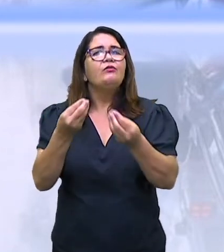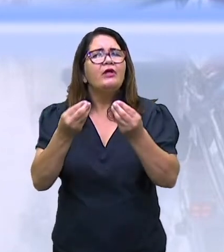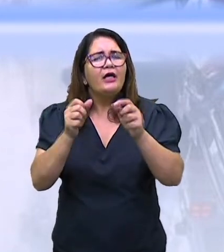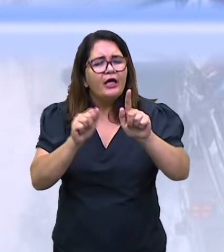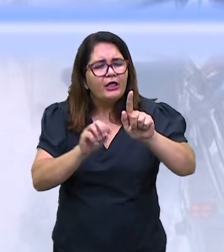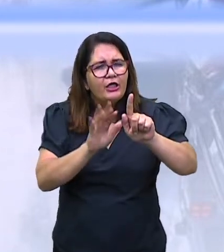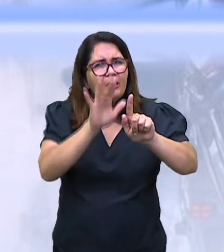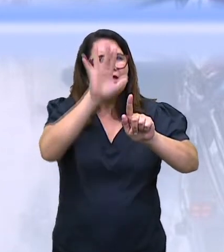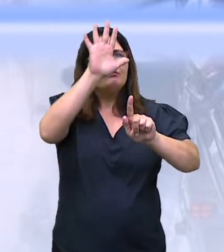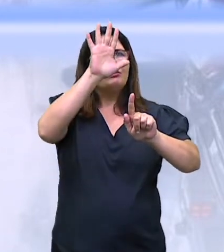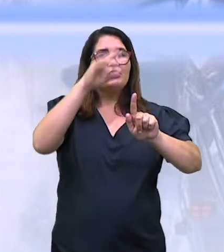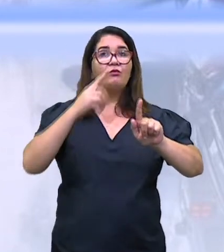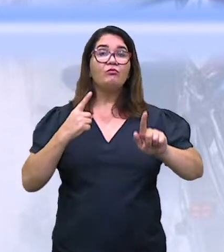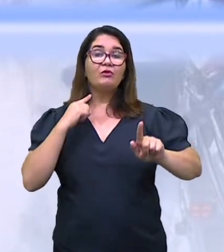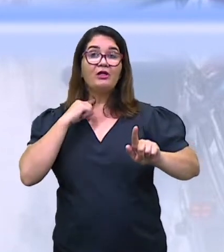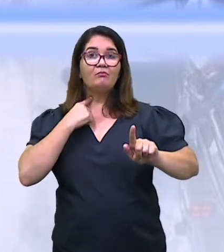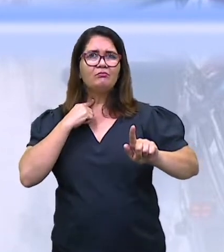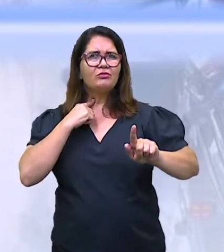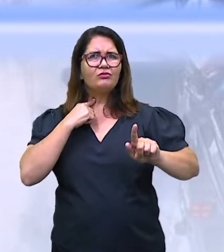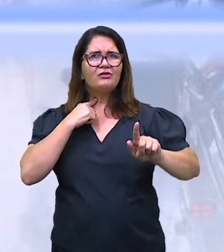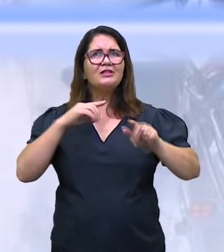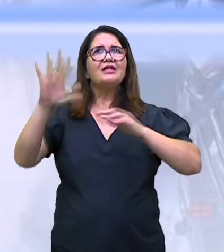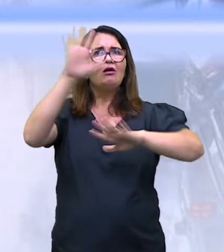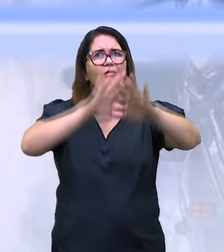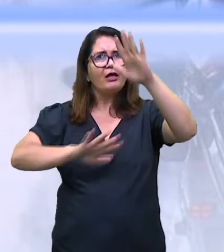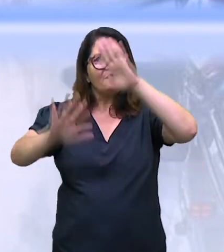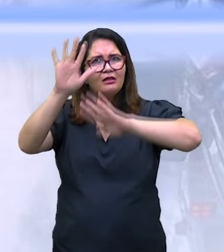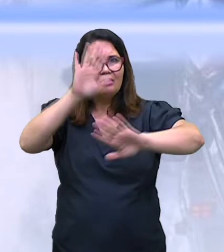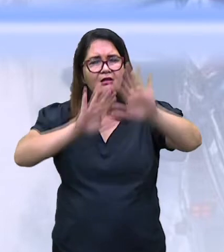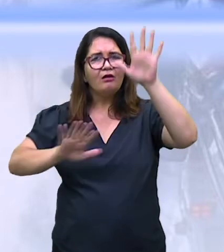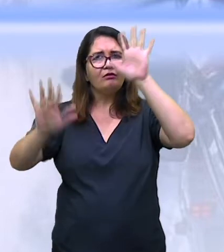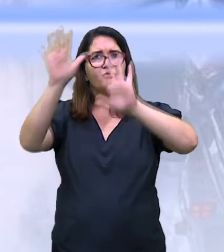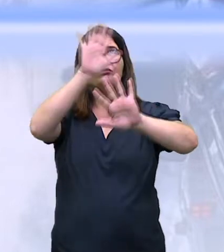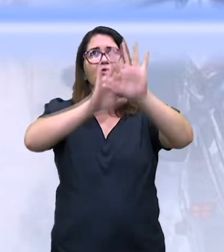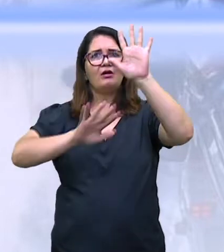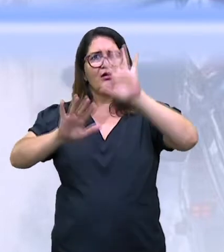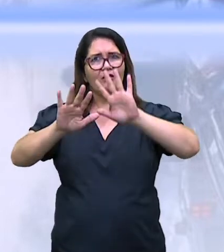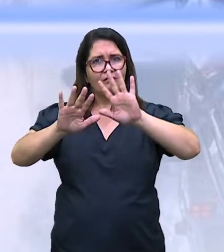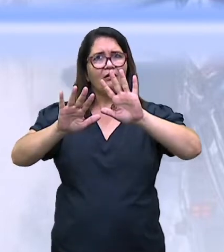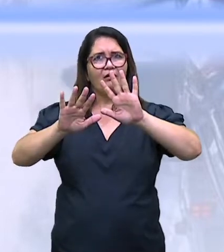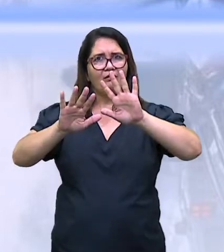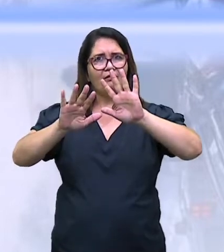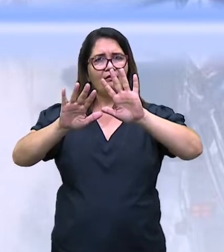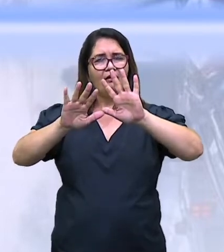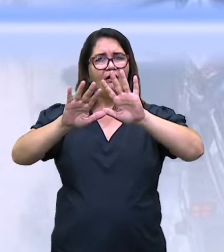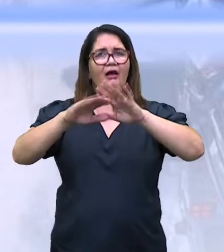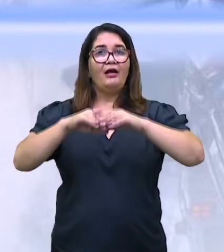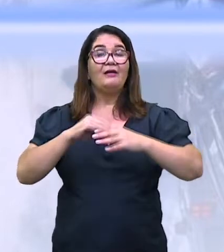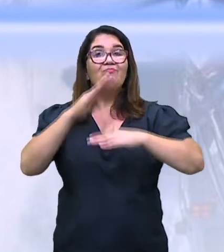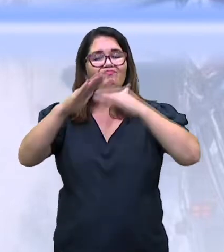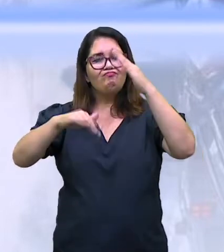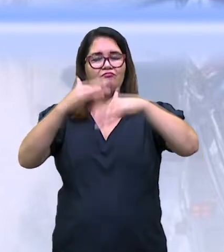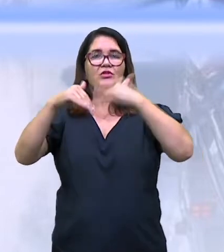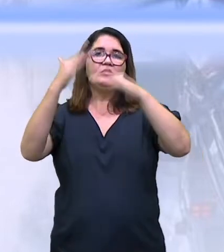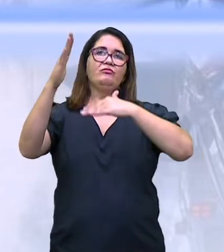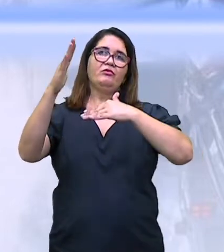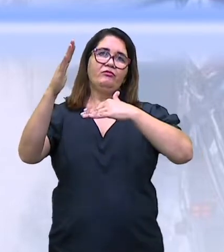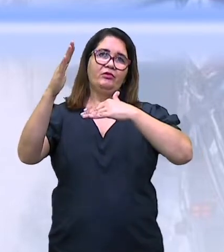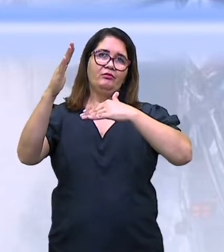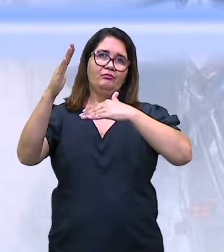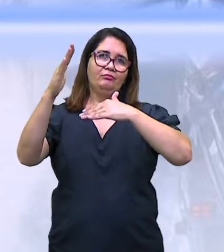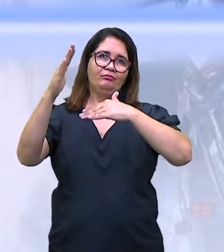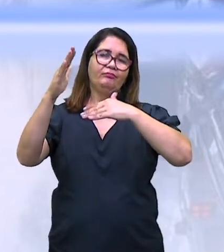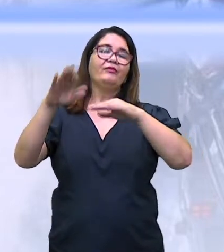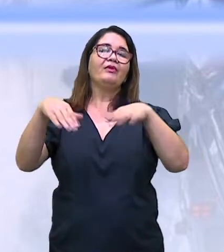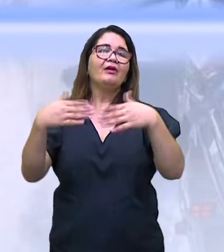as indústrias têm a ver com essa questão dos poluentes? Vocês já pararam para pensar o